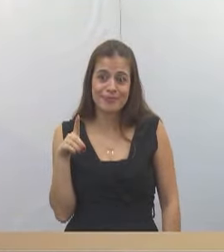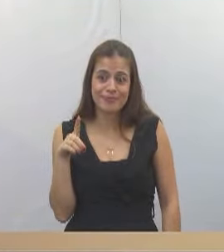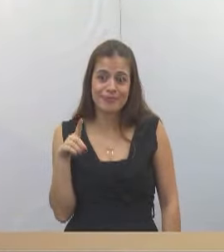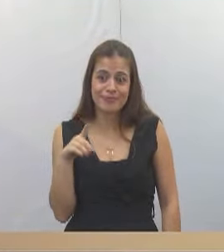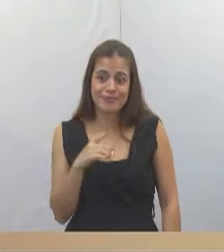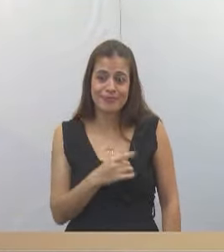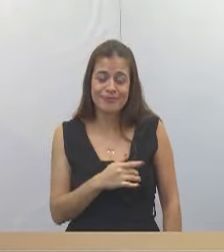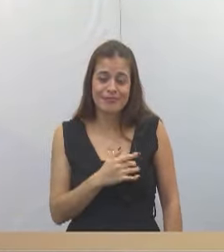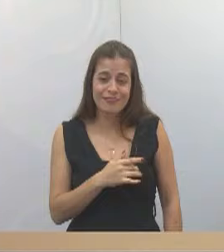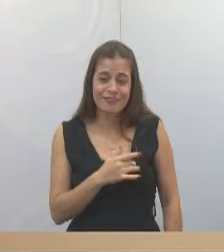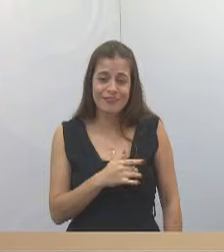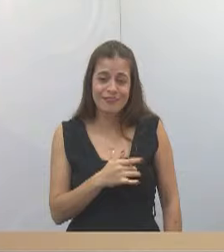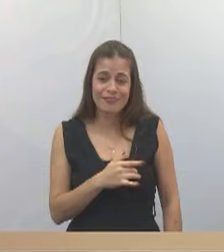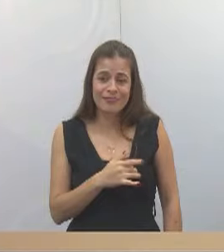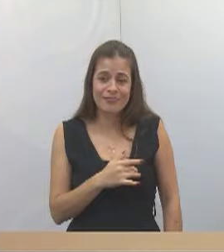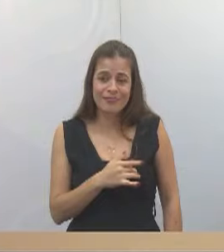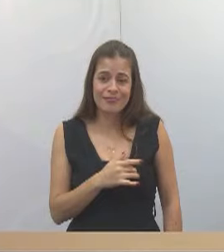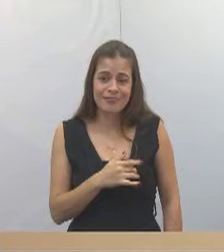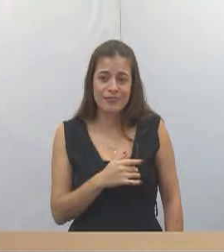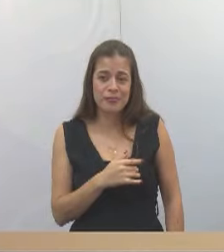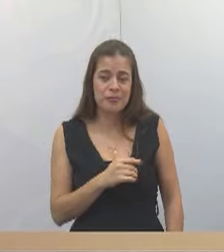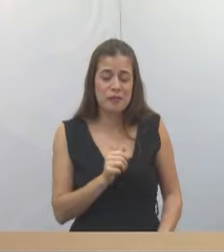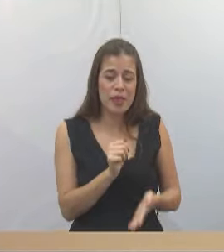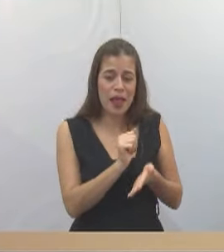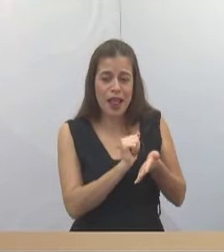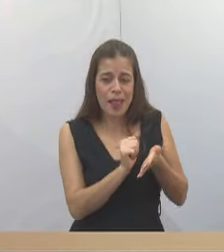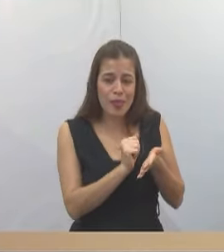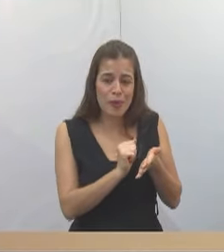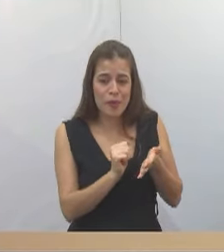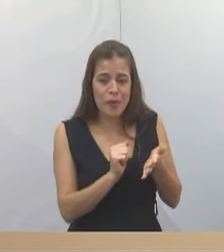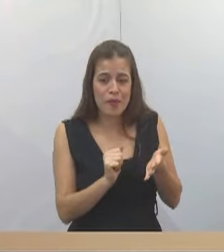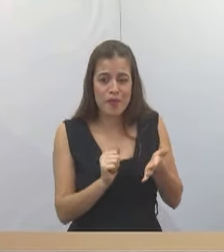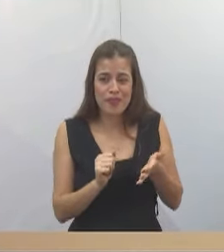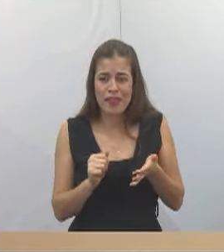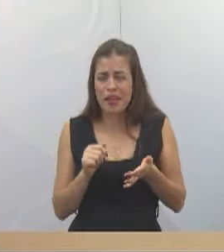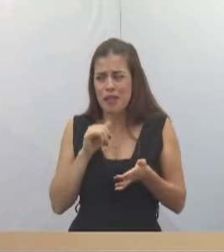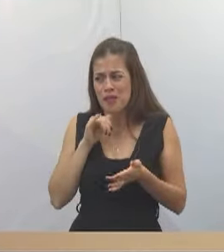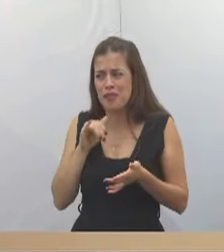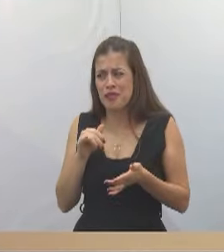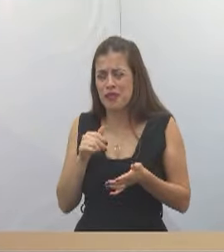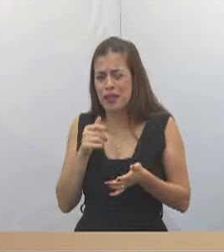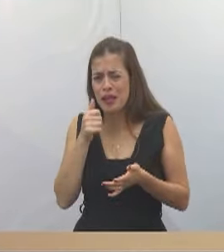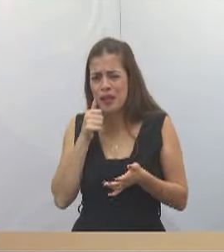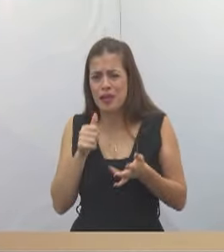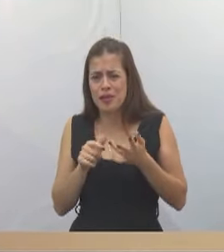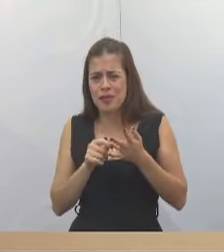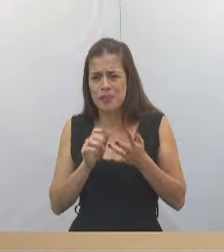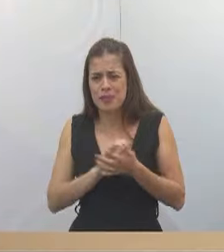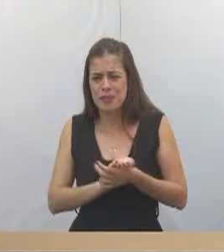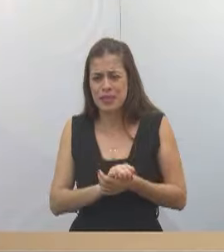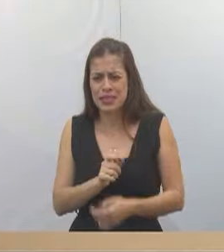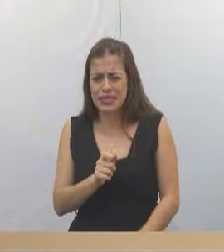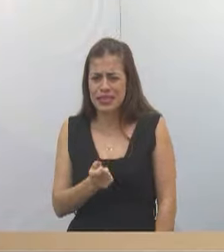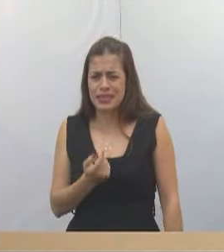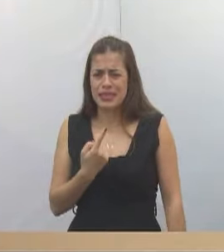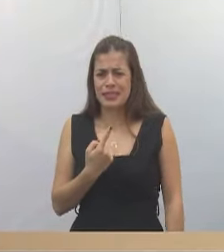tadinha, está meia, né? Tem que tomar um banhozinho. Eu falo para minha esposa, hoje ela está meio estranha, hein, filha? Mas é o coração, pode